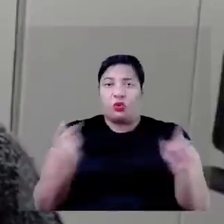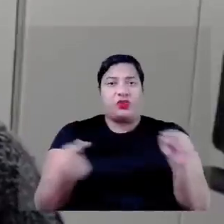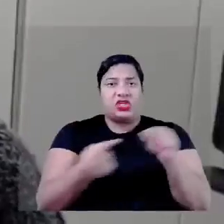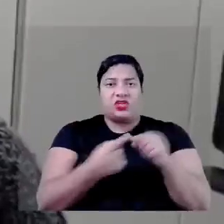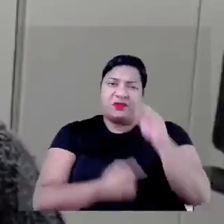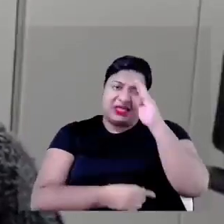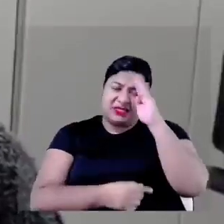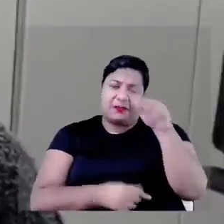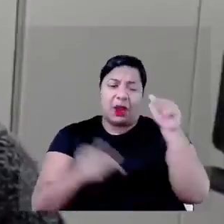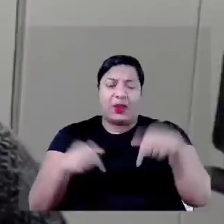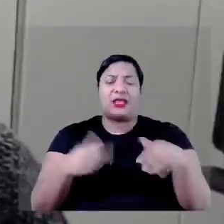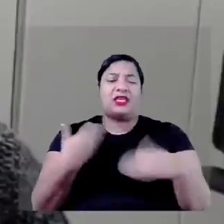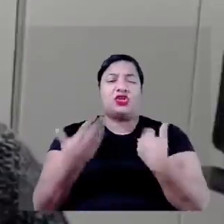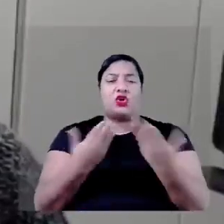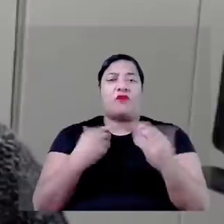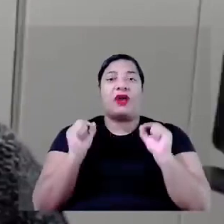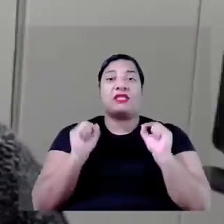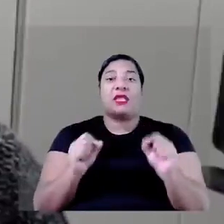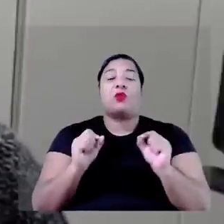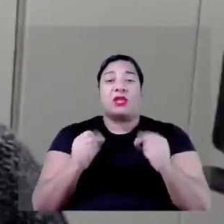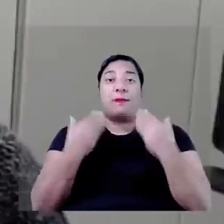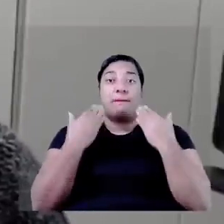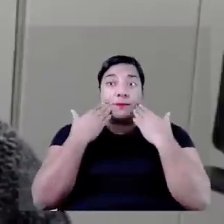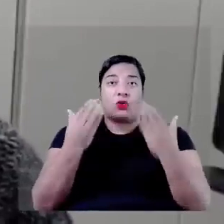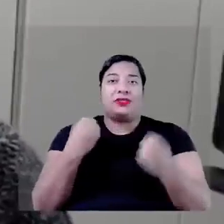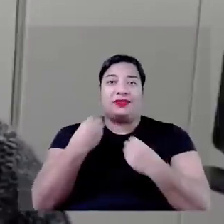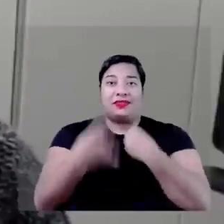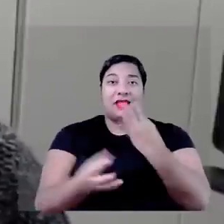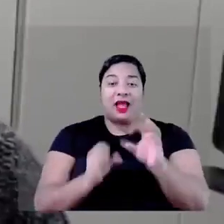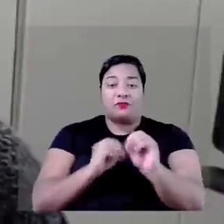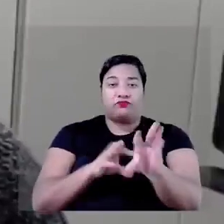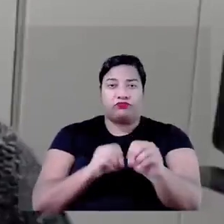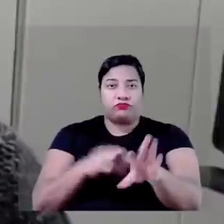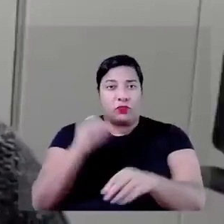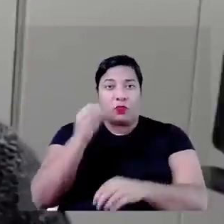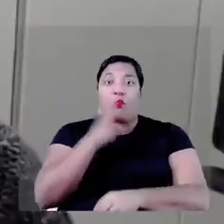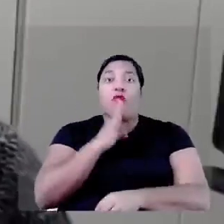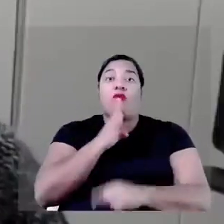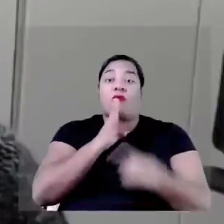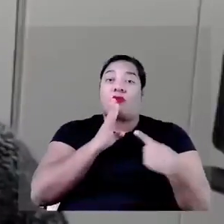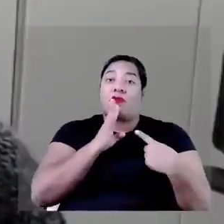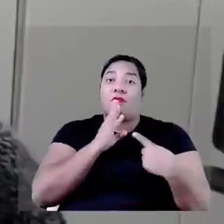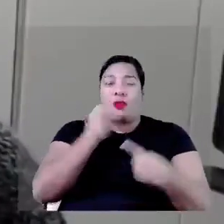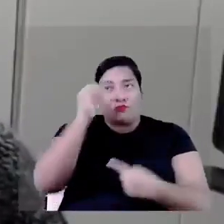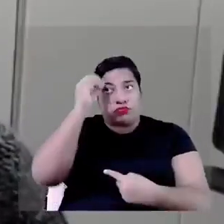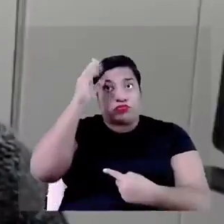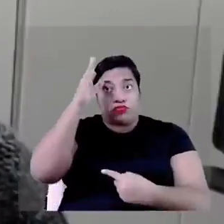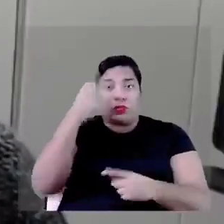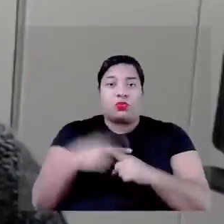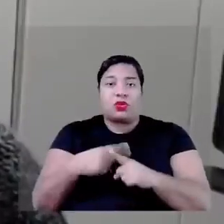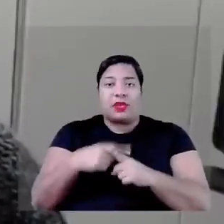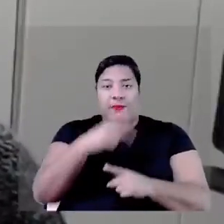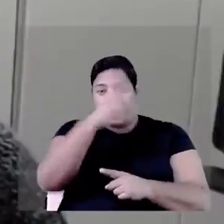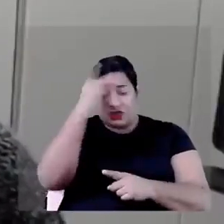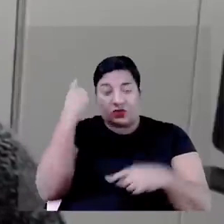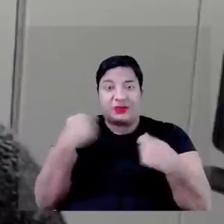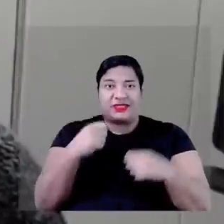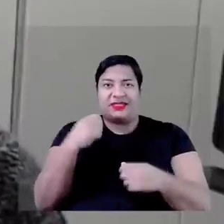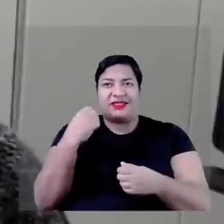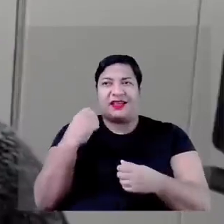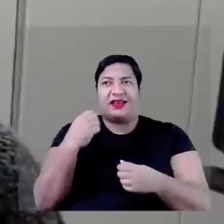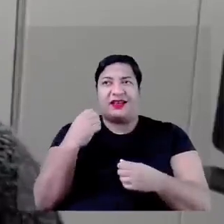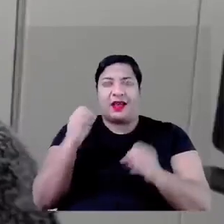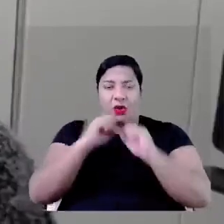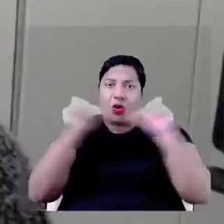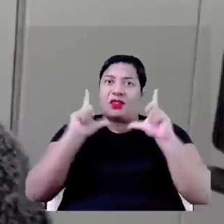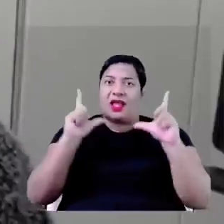como essa é trazer conhecimento para as pessoas, para que elas parem de acreditar nessa chamada bala de prata. Bala de prata não